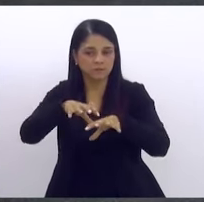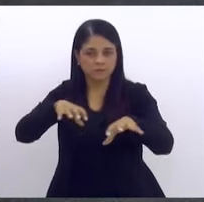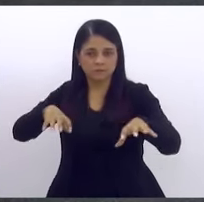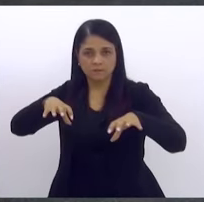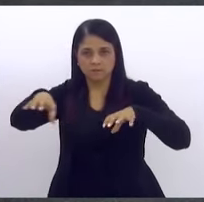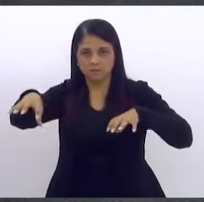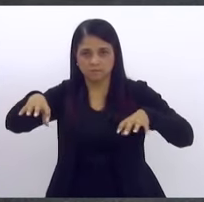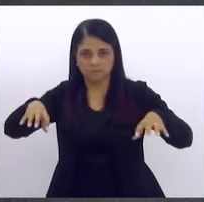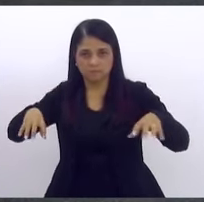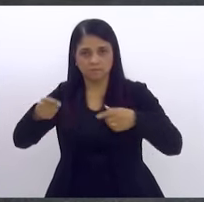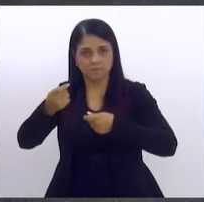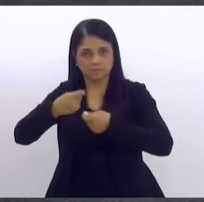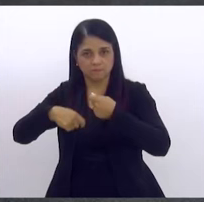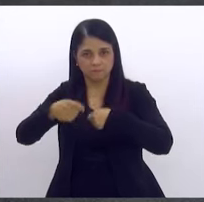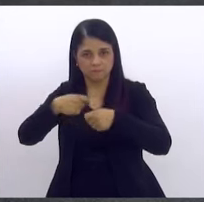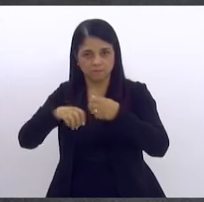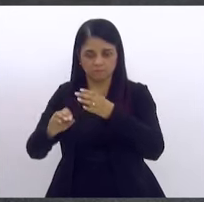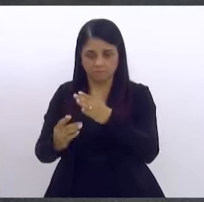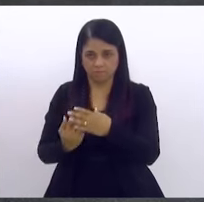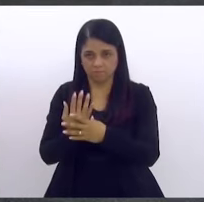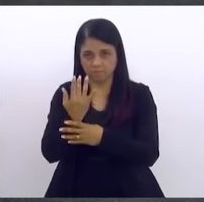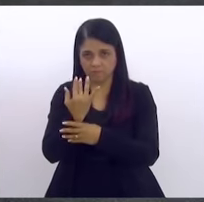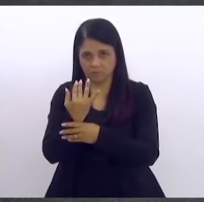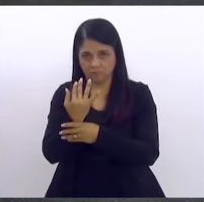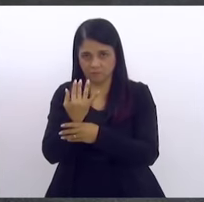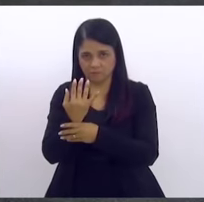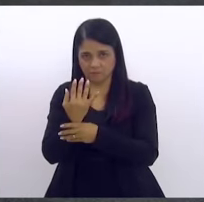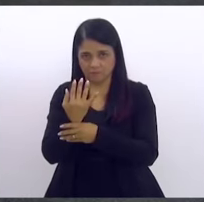administrativas feitas pela UERJ.